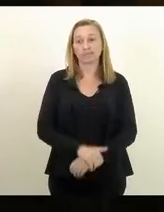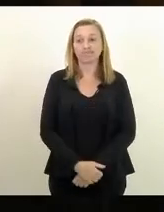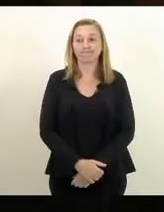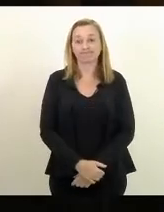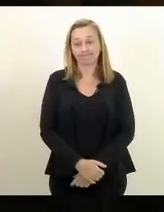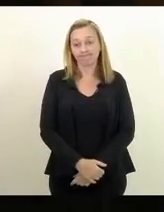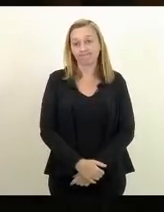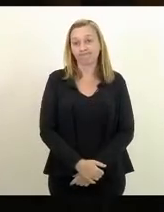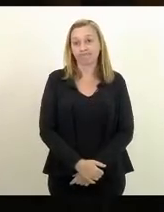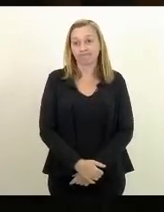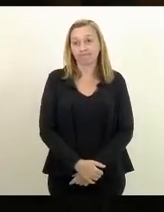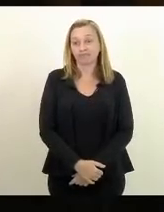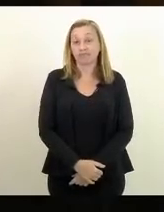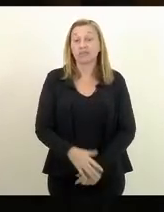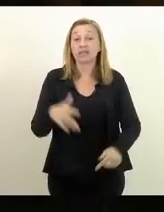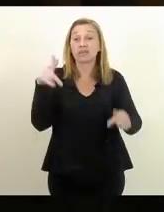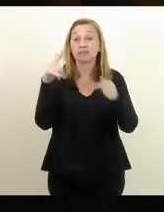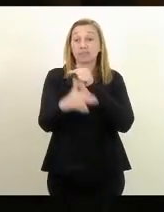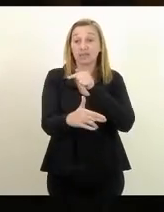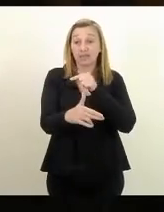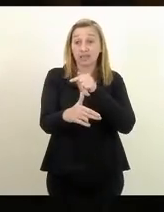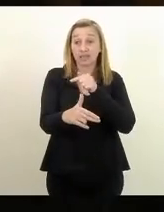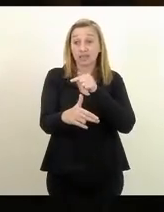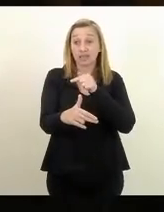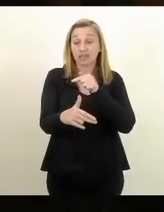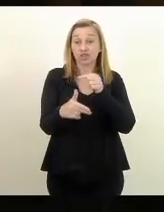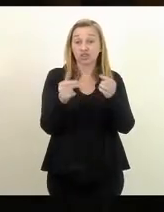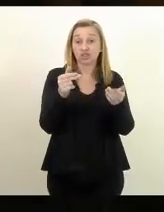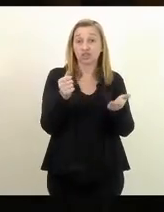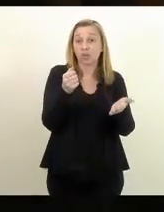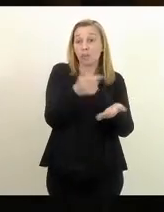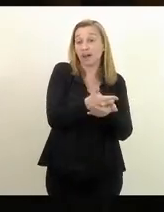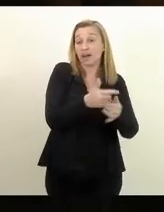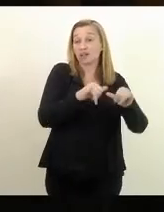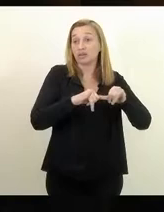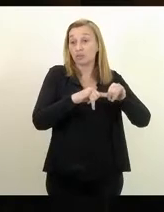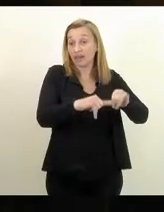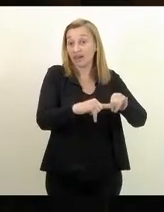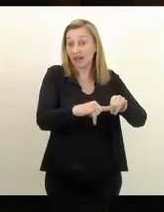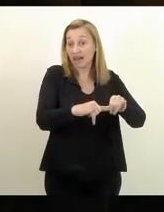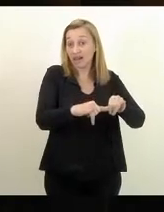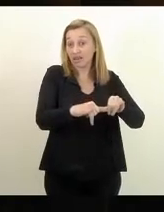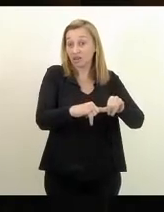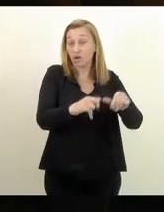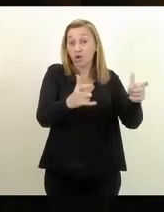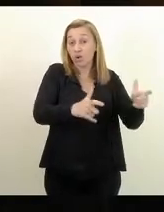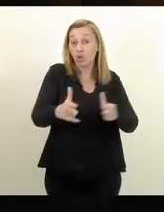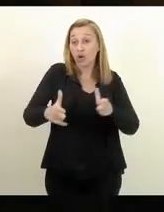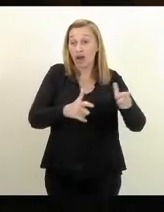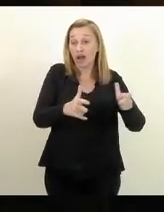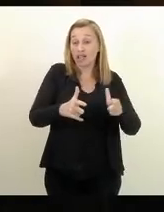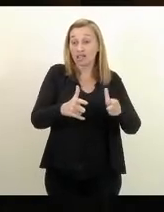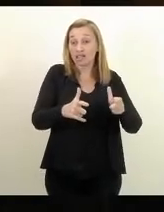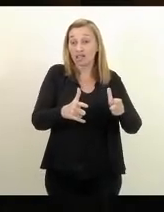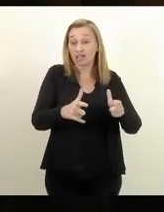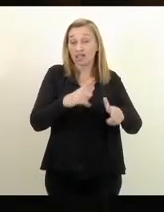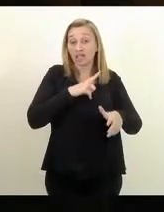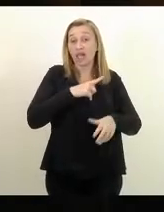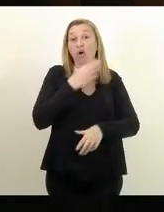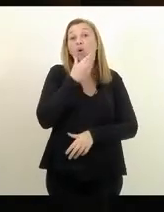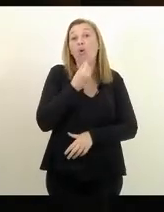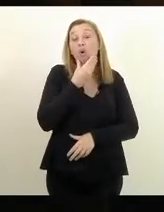Elas são impedidas de fazer compras onde os comerciantes e os donos sejam homens.